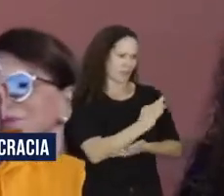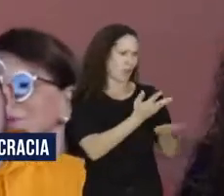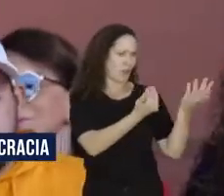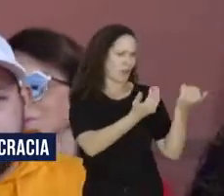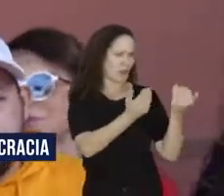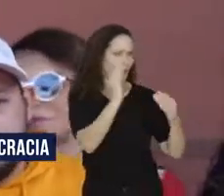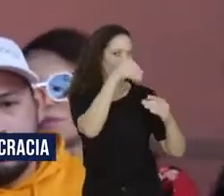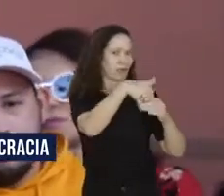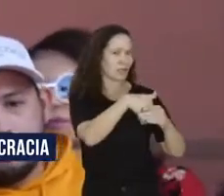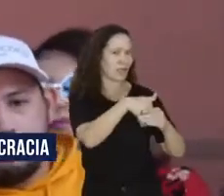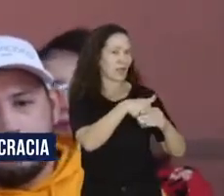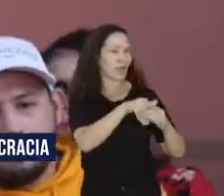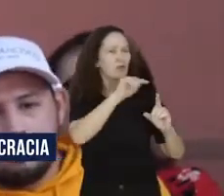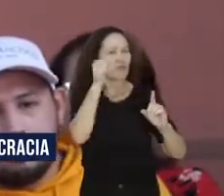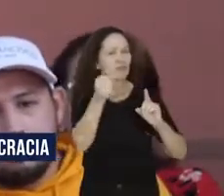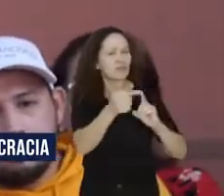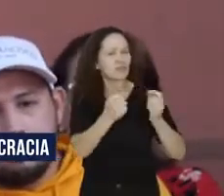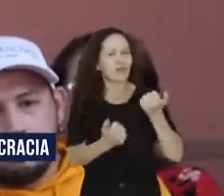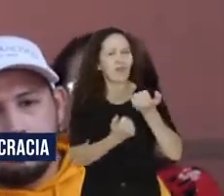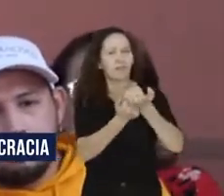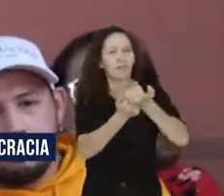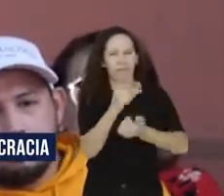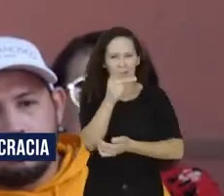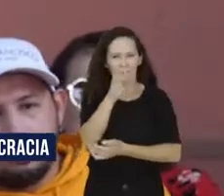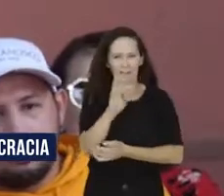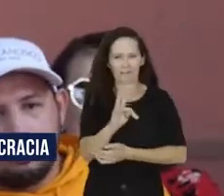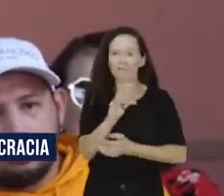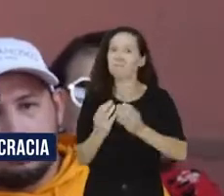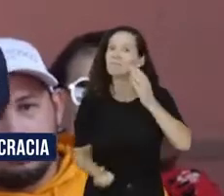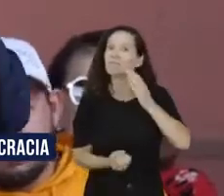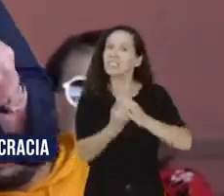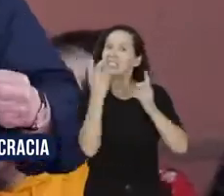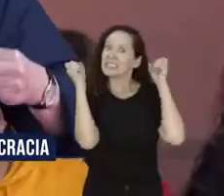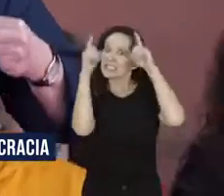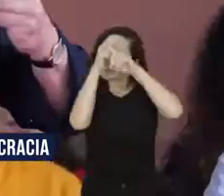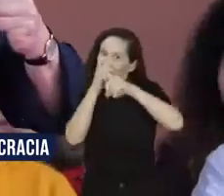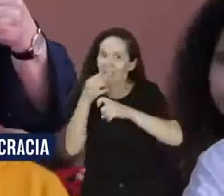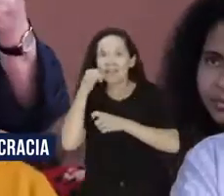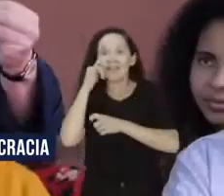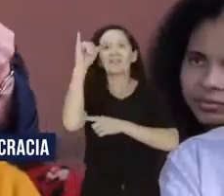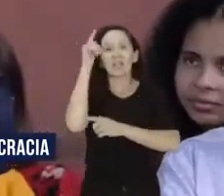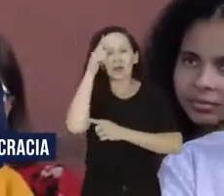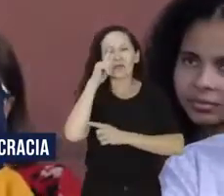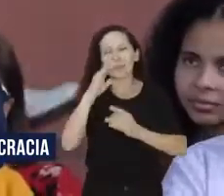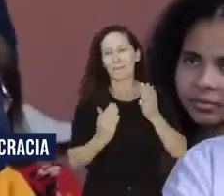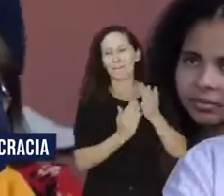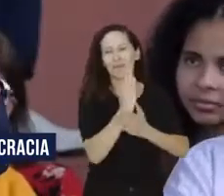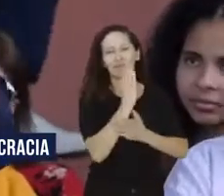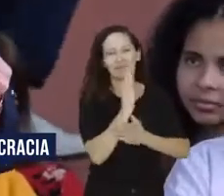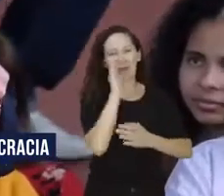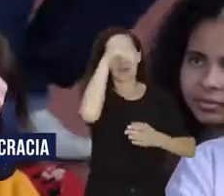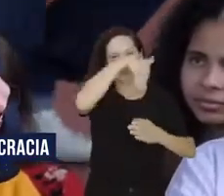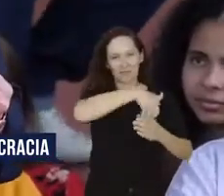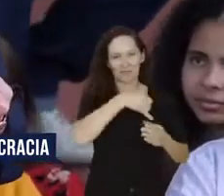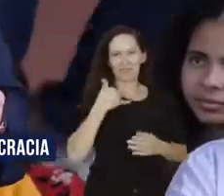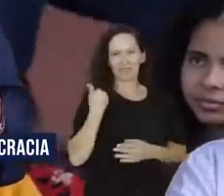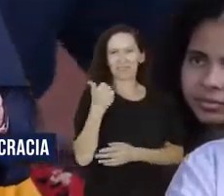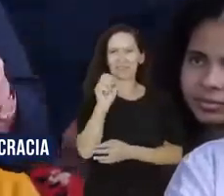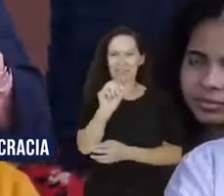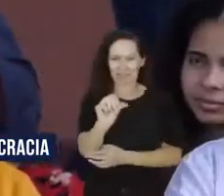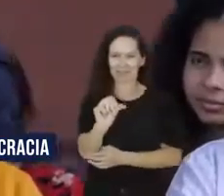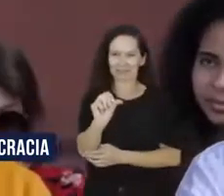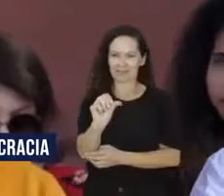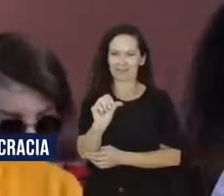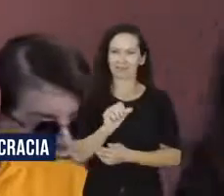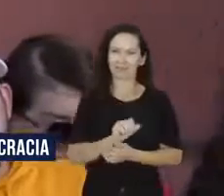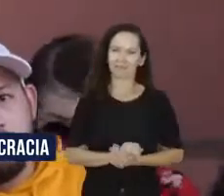PT. Eles criaram dificuldade para a gente aprovar o voto aos 18 anos, aos 16 anos. Não